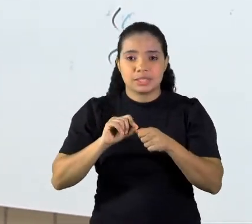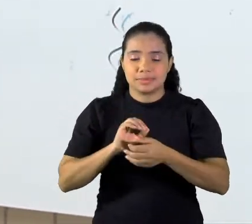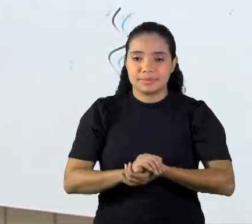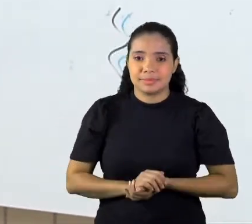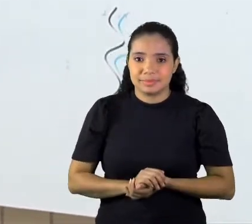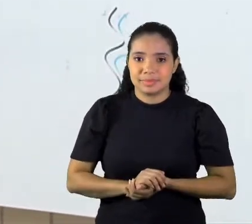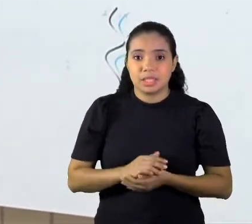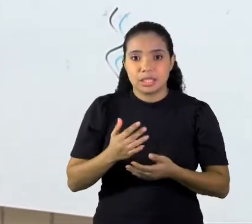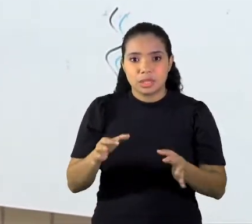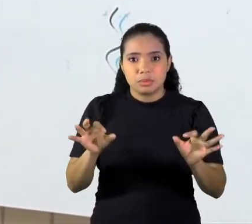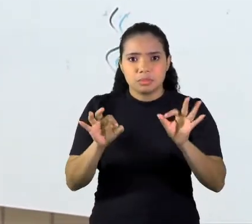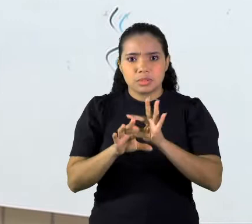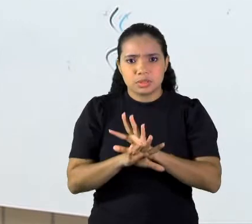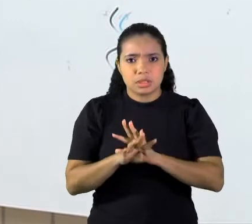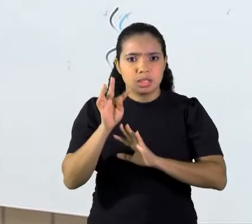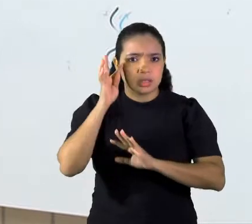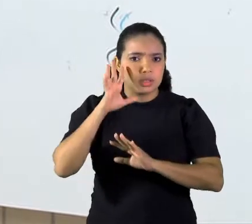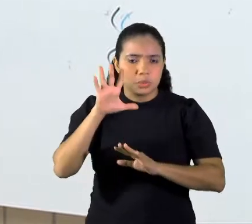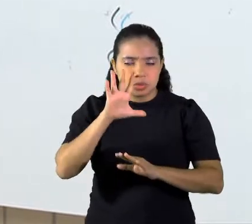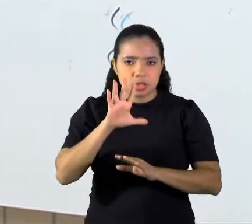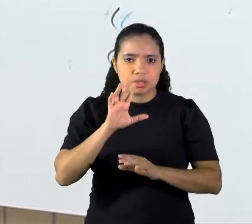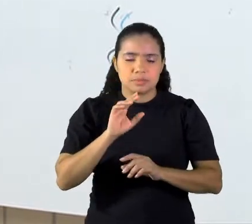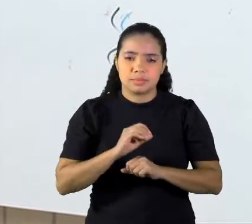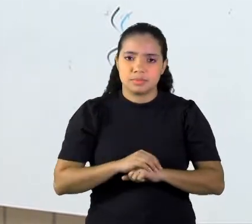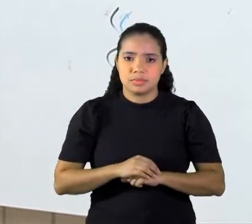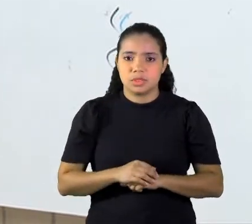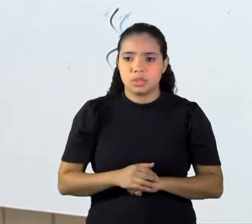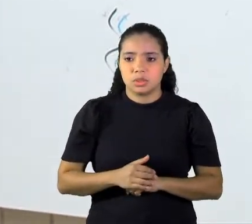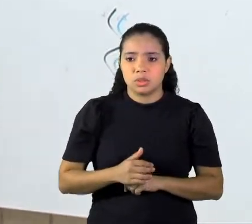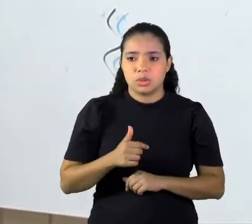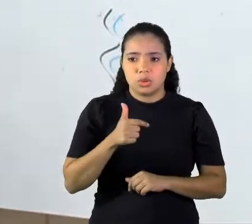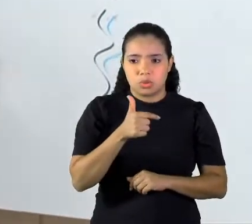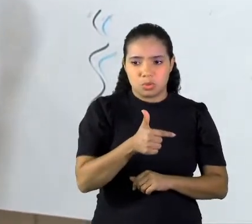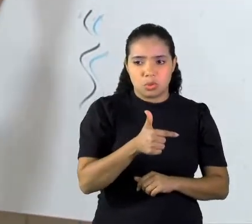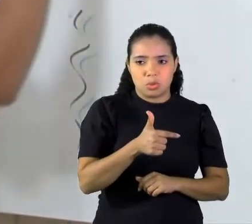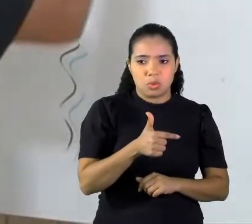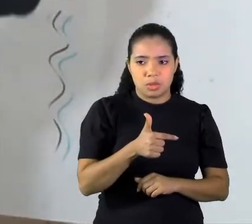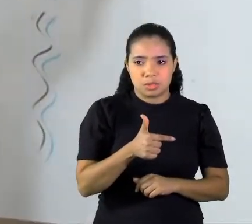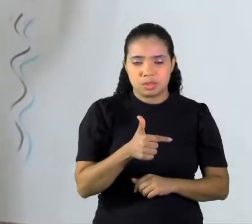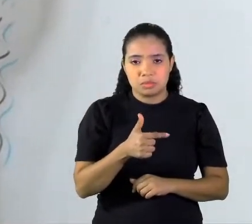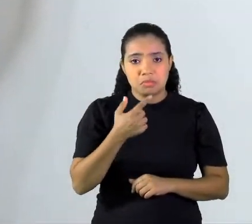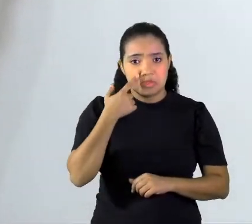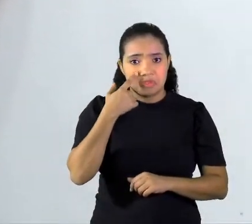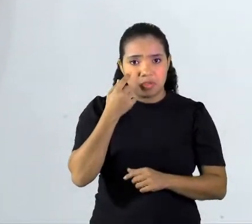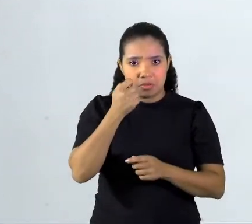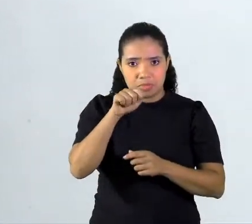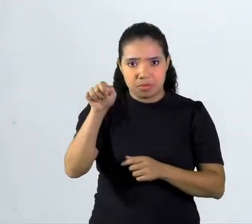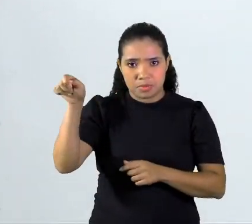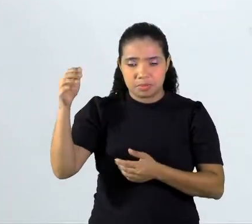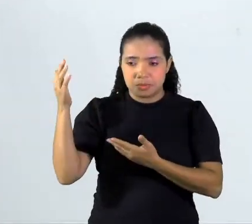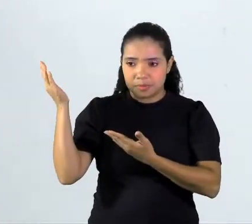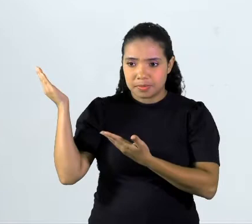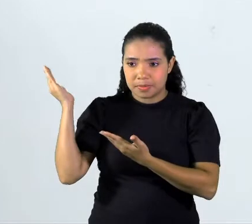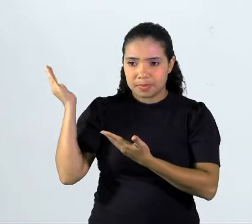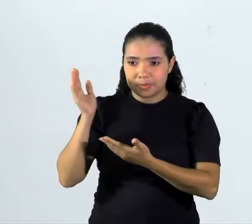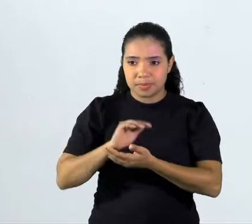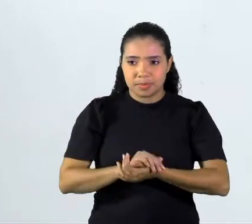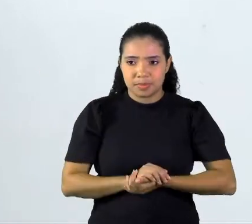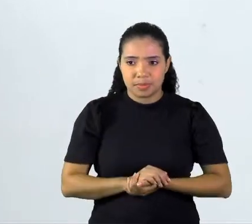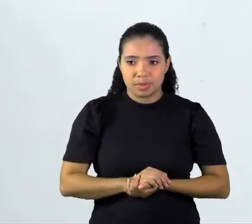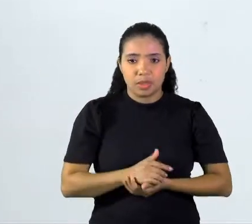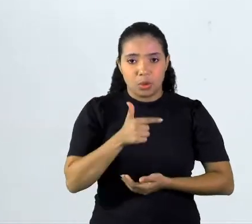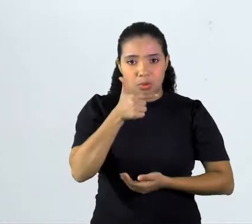aí termina a aplicação do teorema de Tales. Então 2 está para 3x, vamos anotar aqui. 2 está